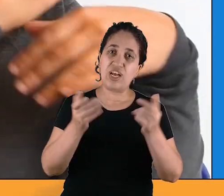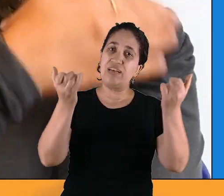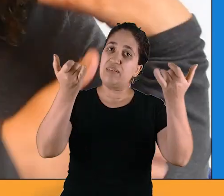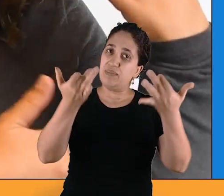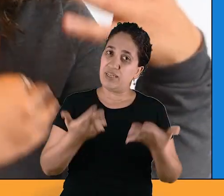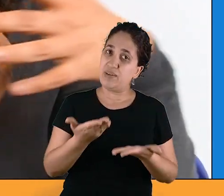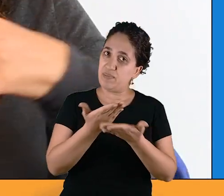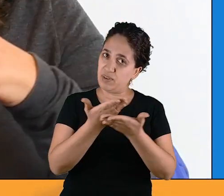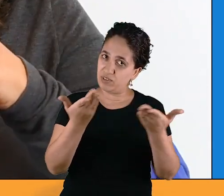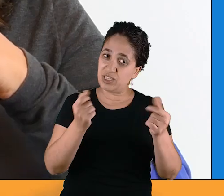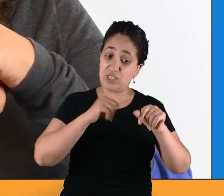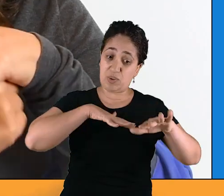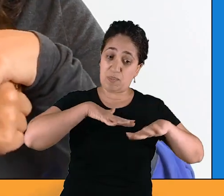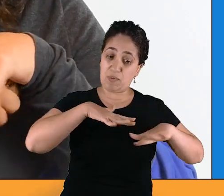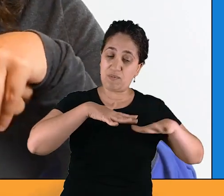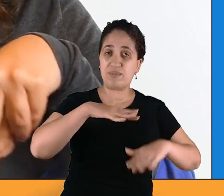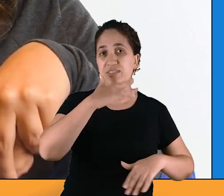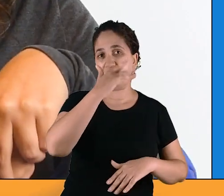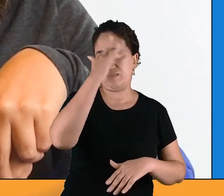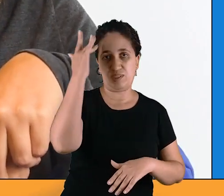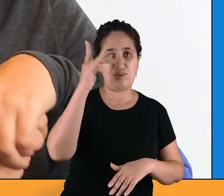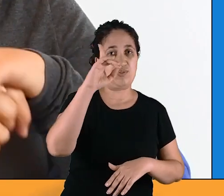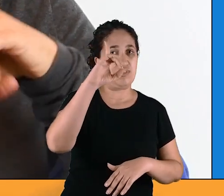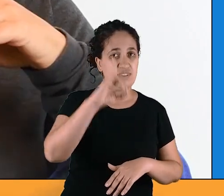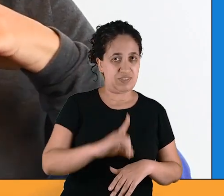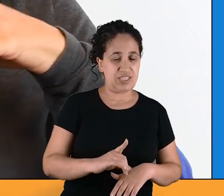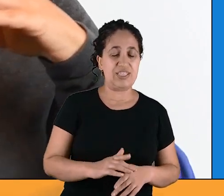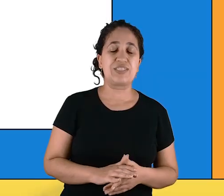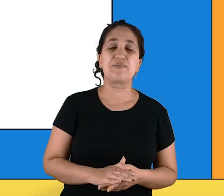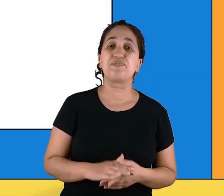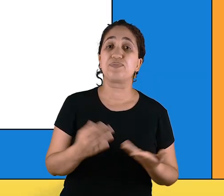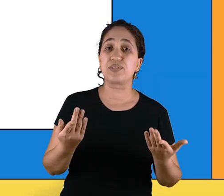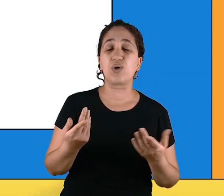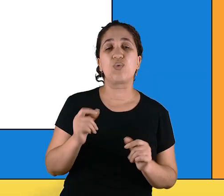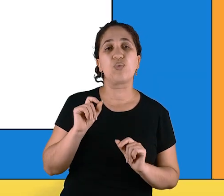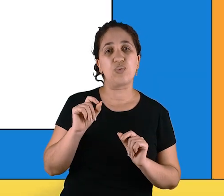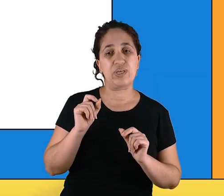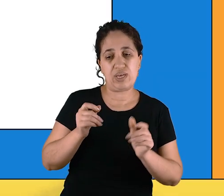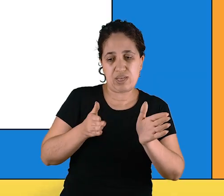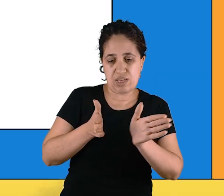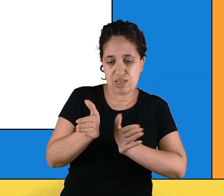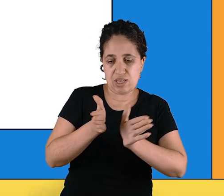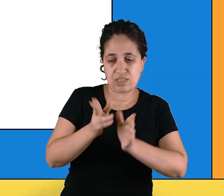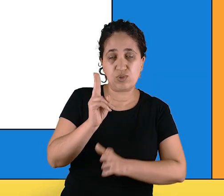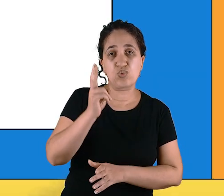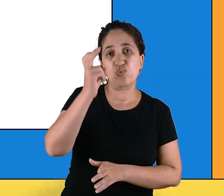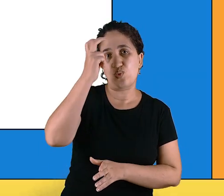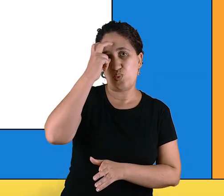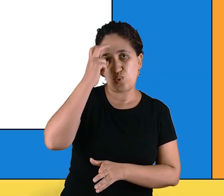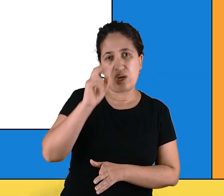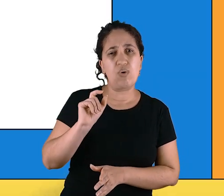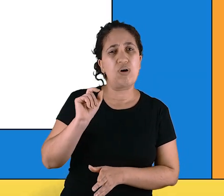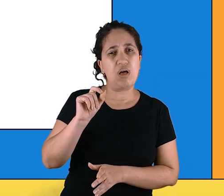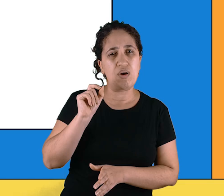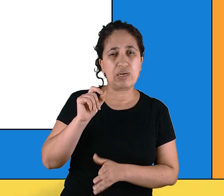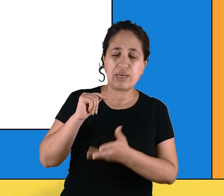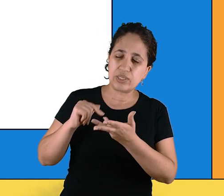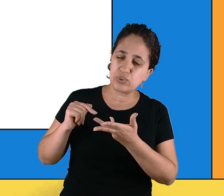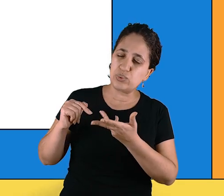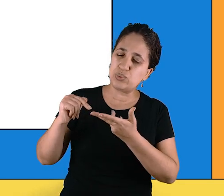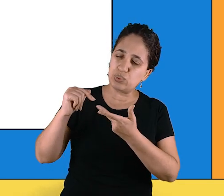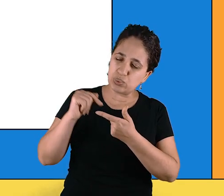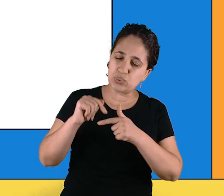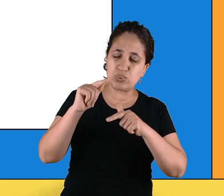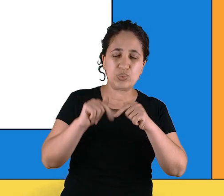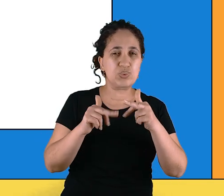para vocês, quando eu falei do movimento das pessoas com deficiência. Então a gente considera que a acessibilidade cultural, né, são todos